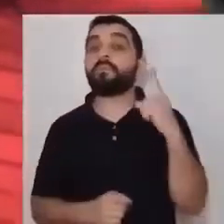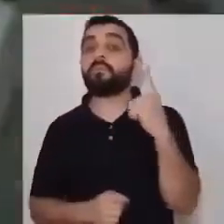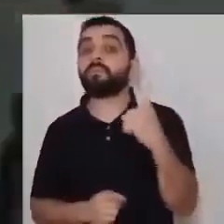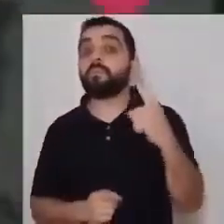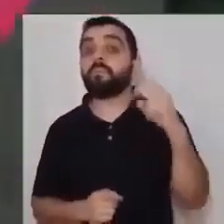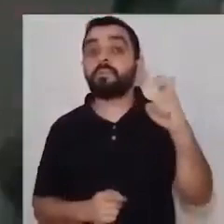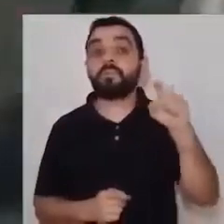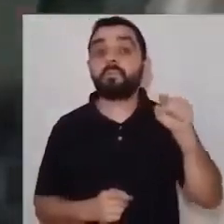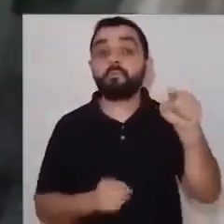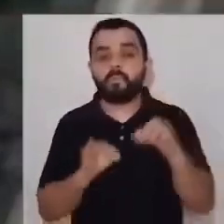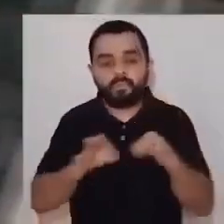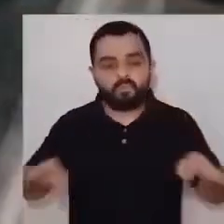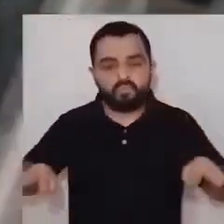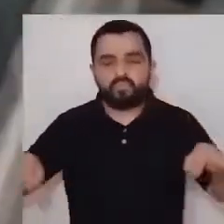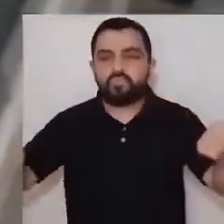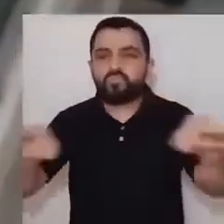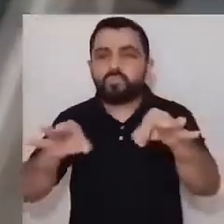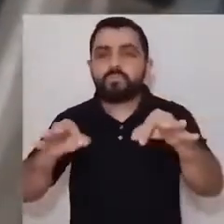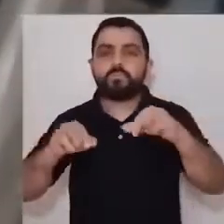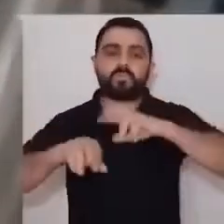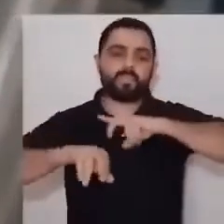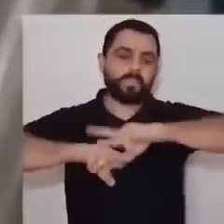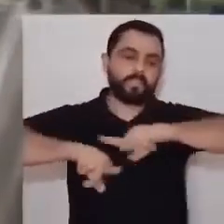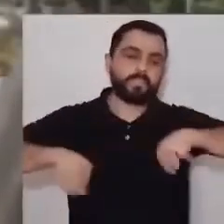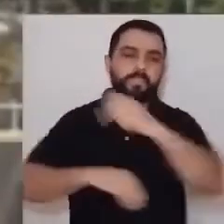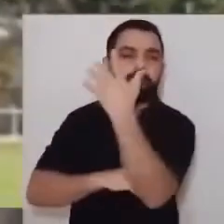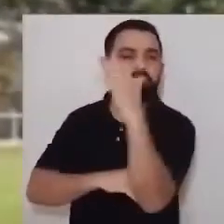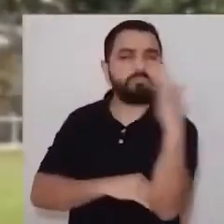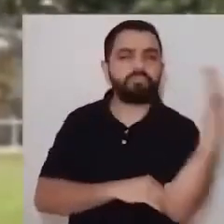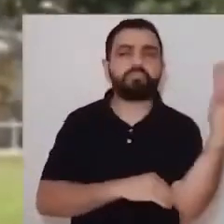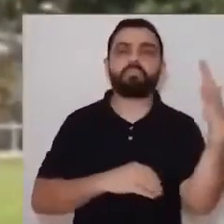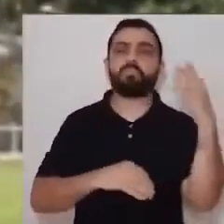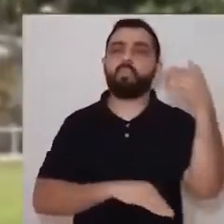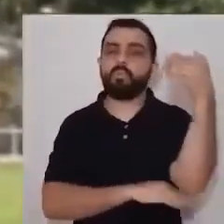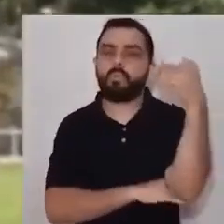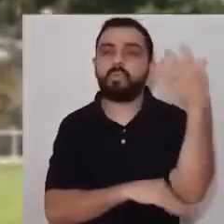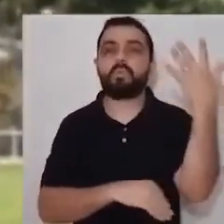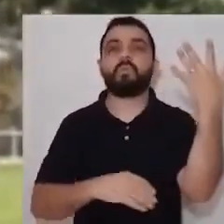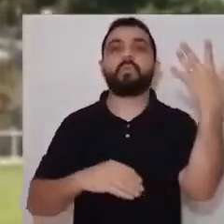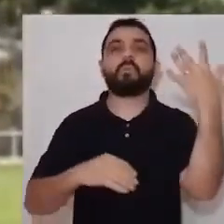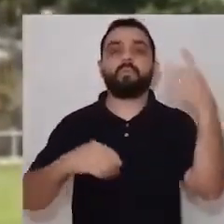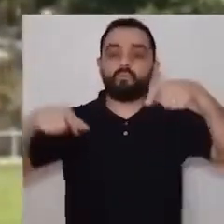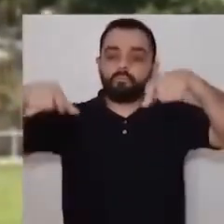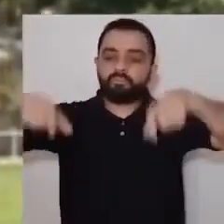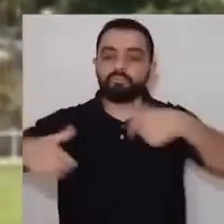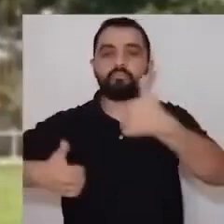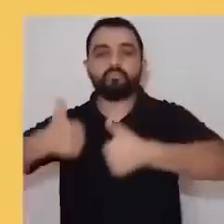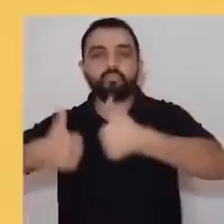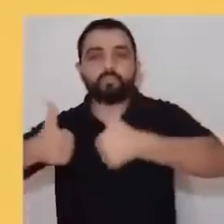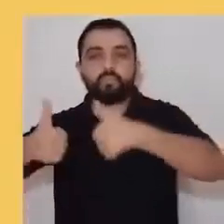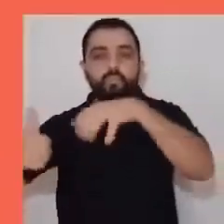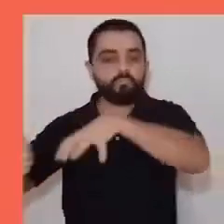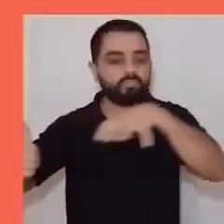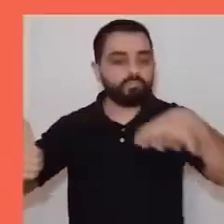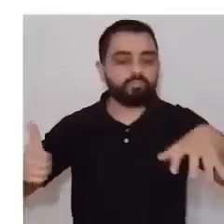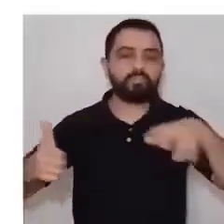área de 115 mil metros quadrados de área verde, com hospedagem, campos de futebol e muito mais.